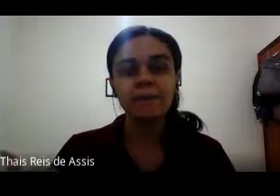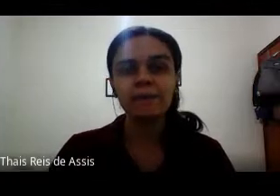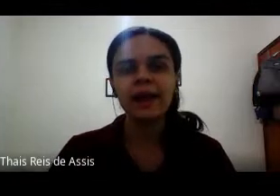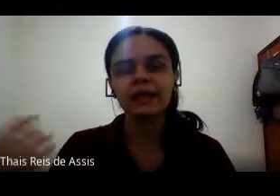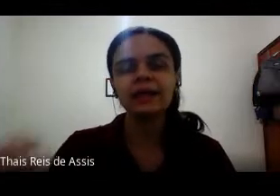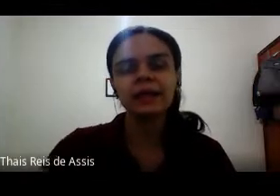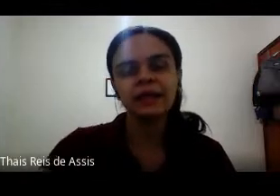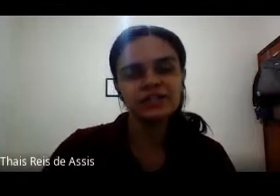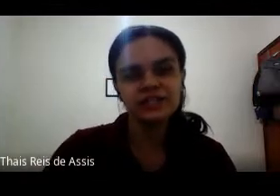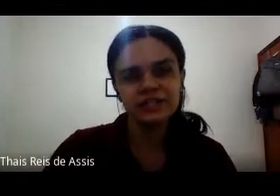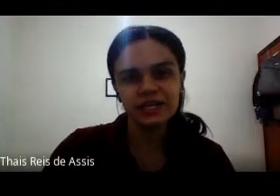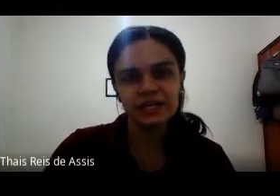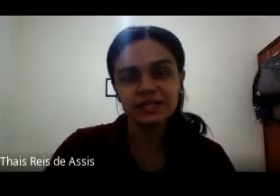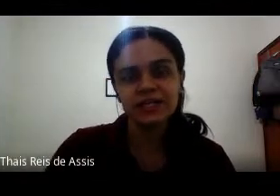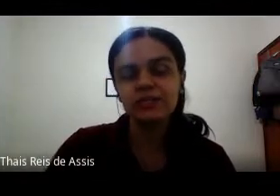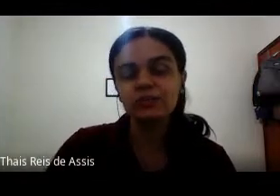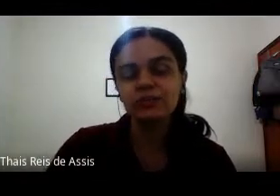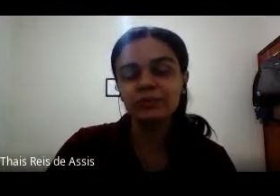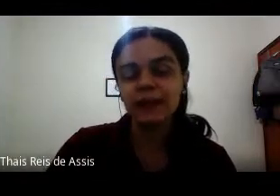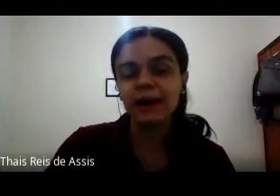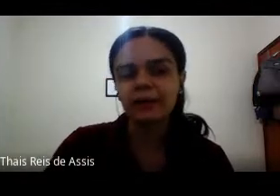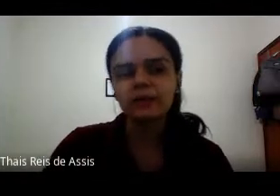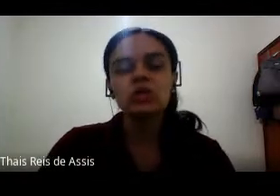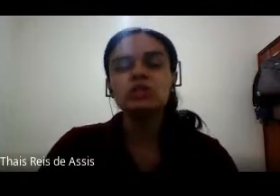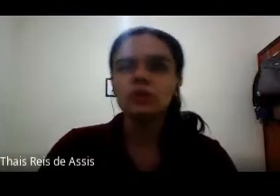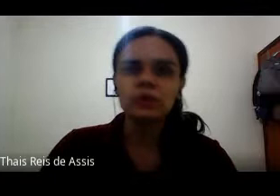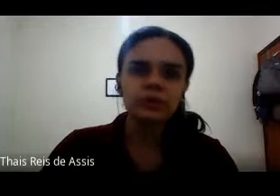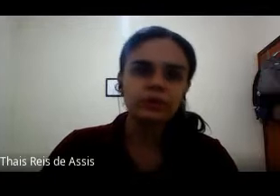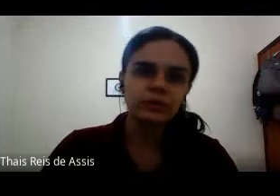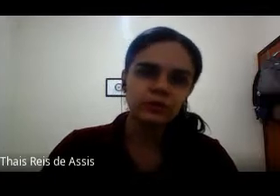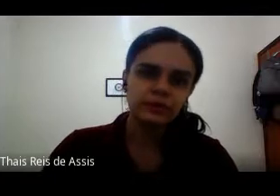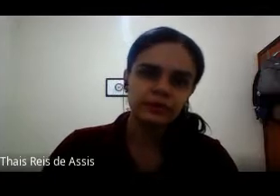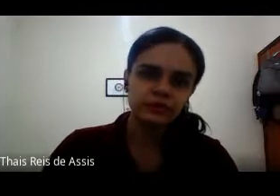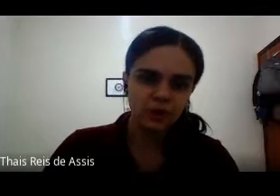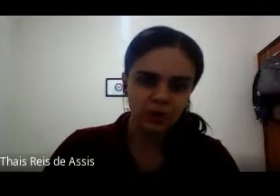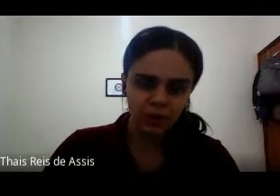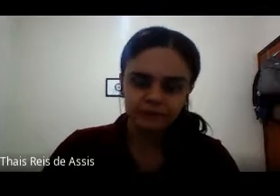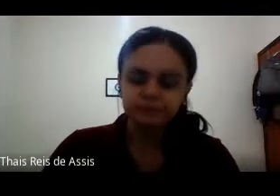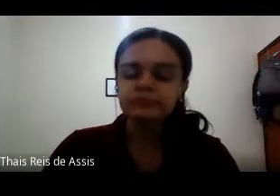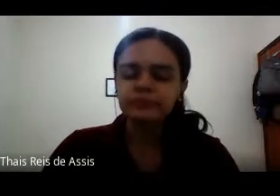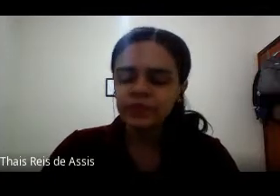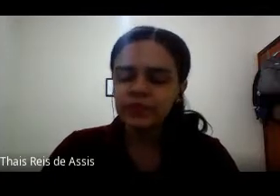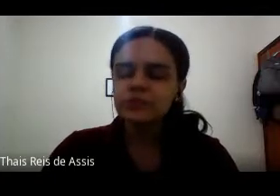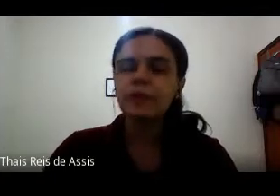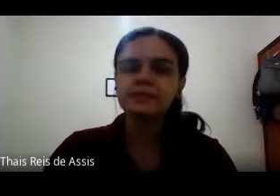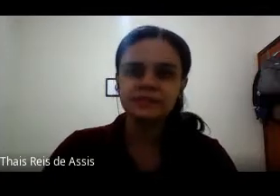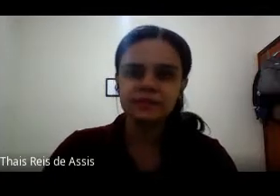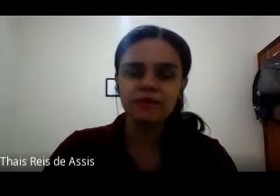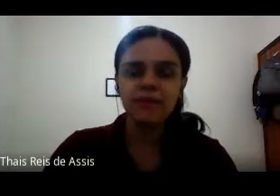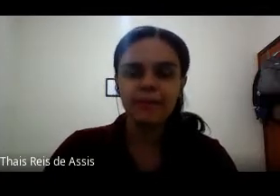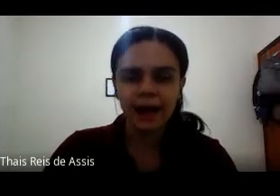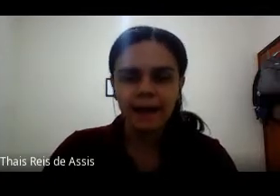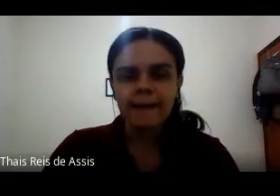moldado para que a gente seja inserida no mundo do trabalho. Só que o Libane nos coloca? A escola precisa